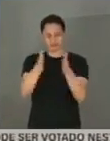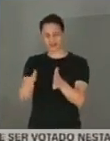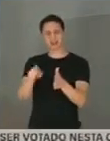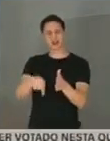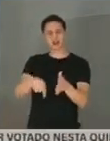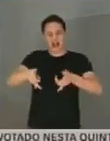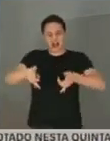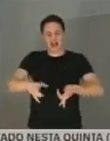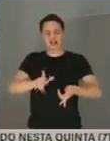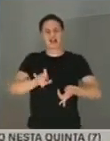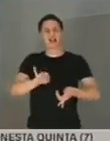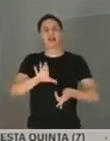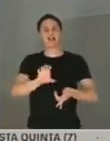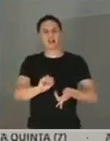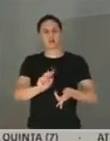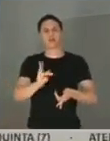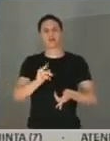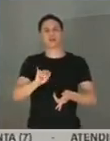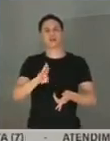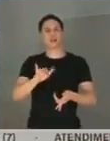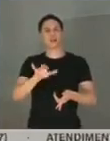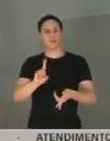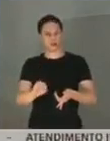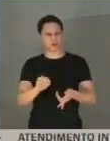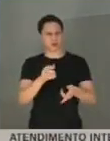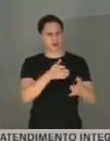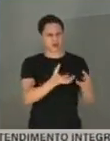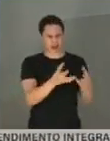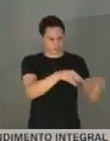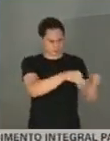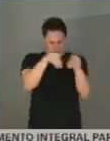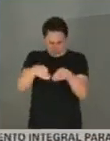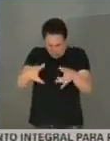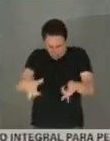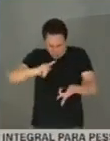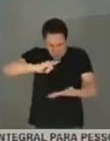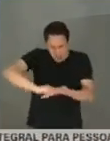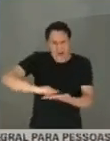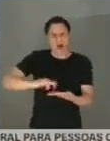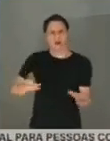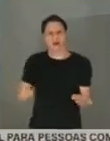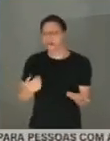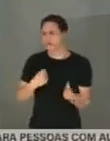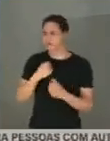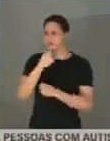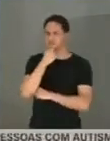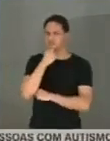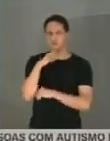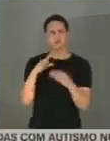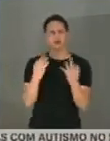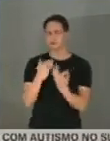a minha família não confiava mais na estrutura. E esse médico foi um verdadeiro fiscal